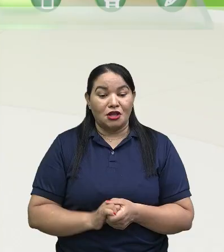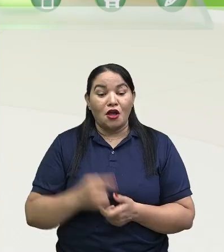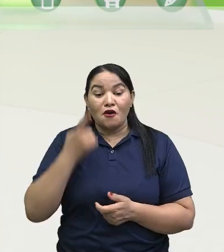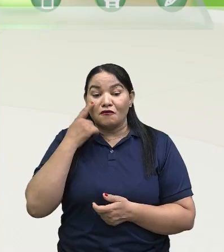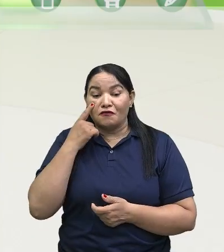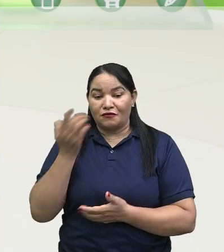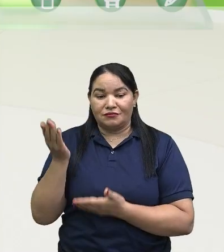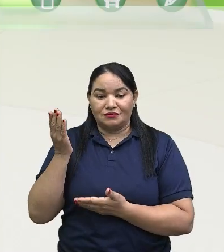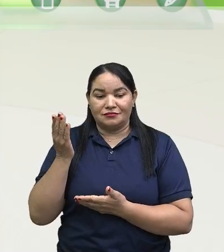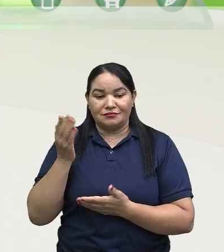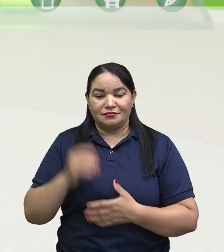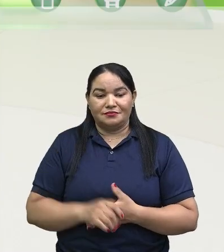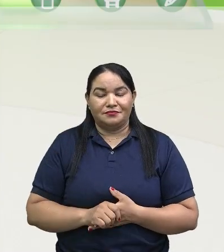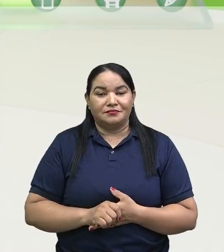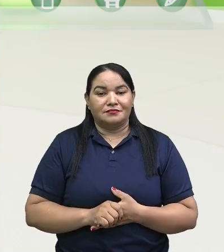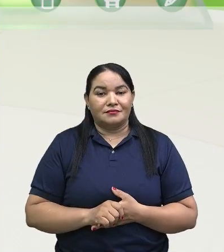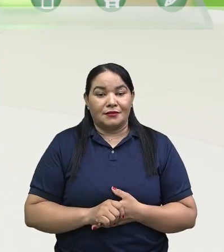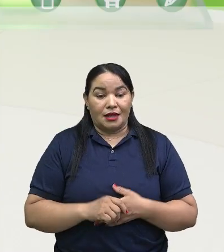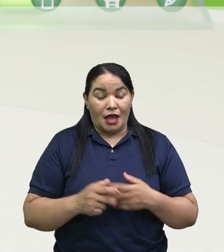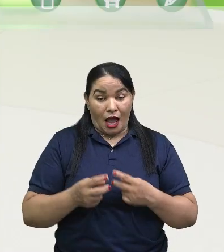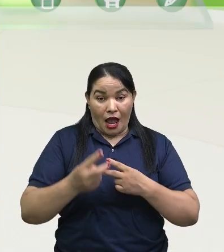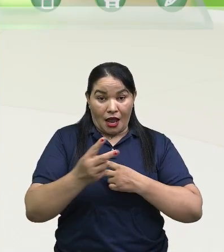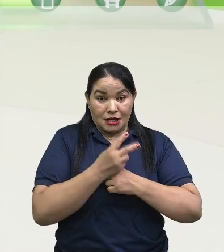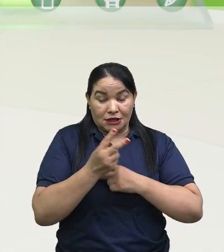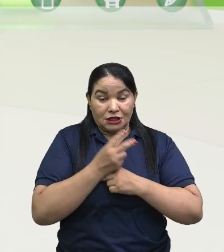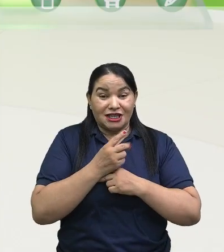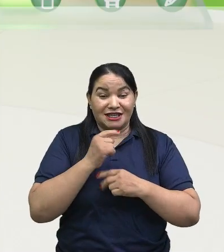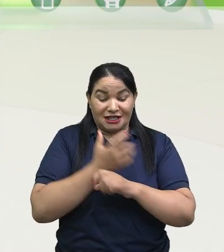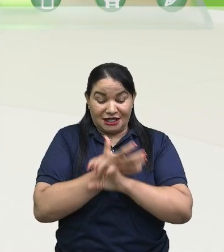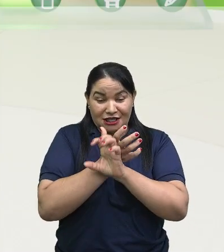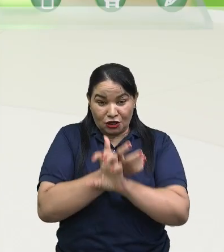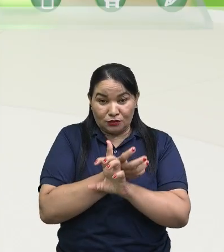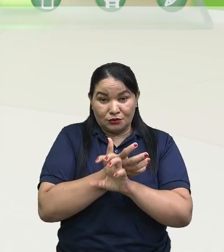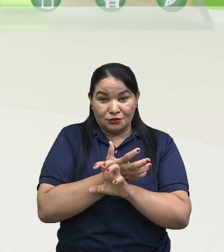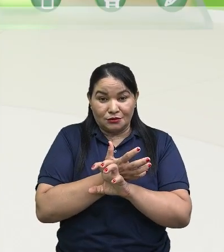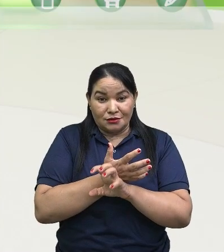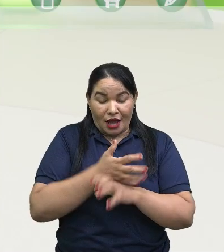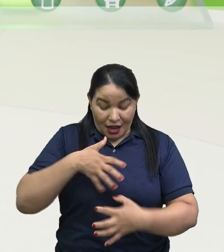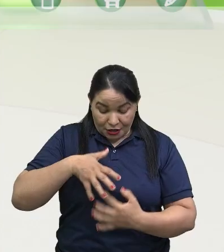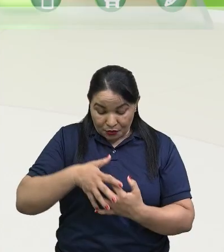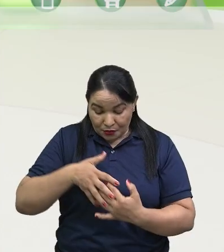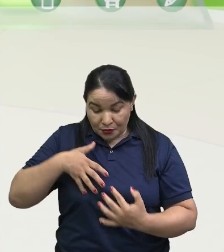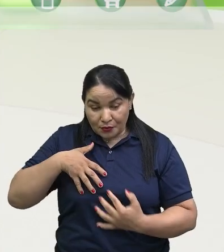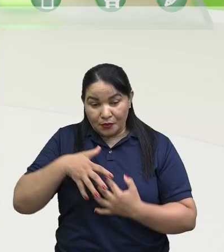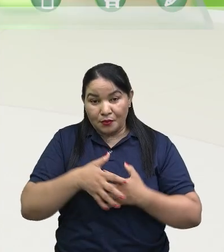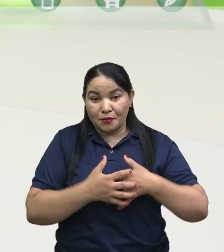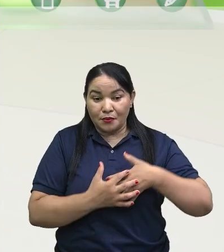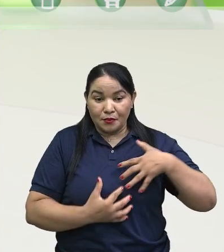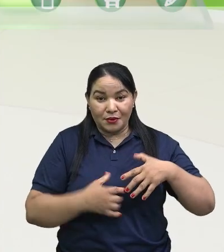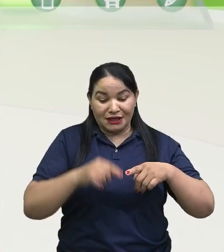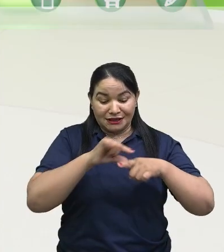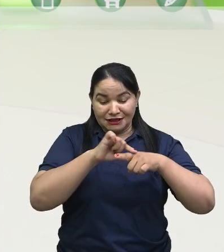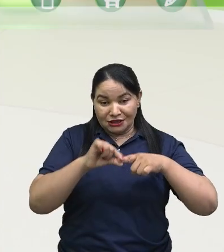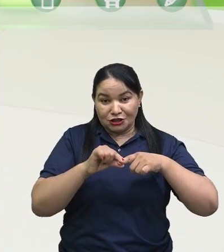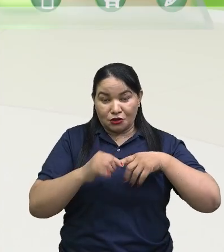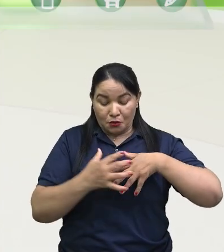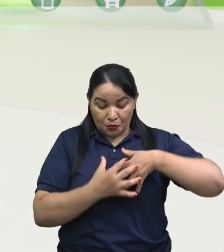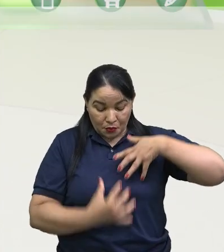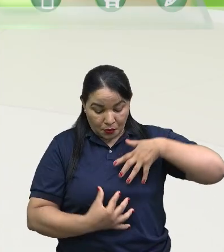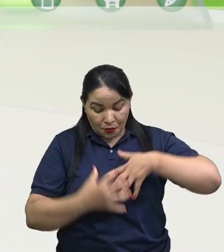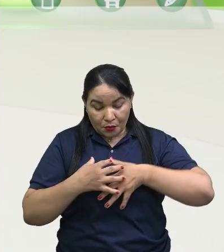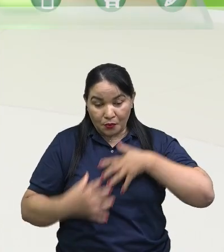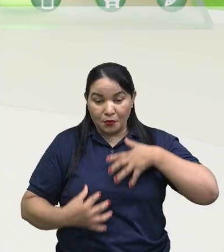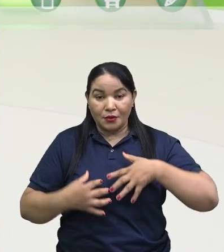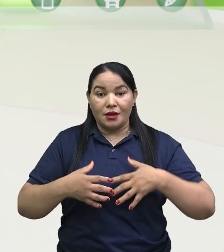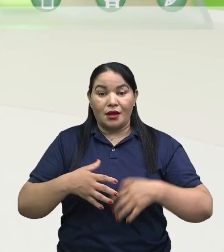que o músculo ele fica preso nesse tecido ósseo, né, através de tendões, ligamentos, e aí através